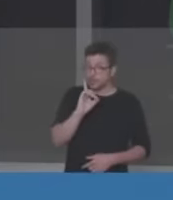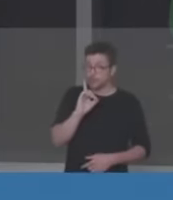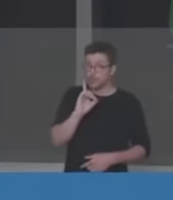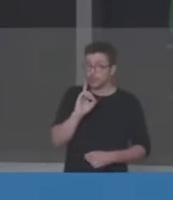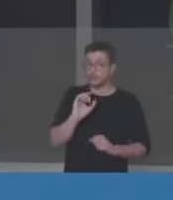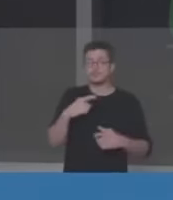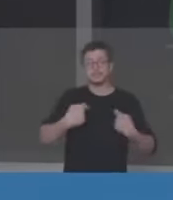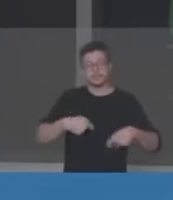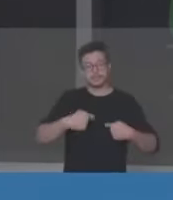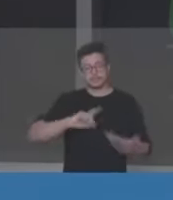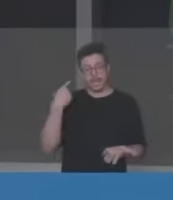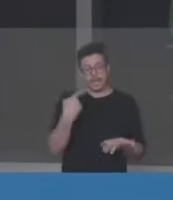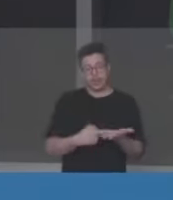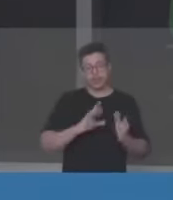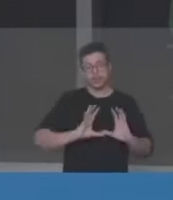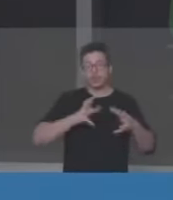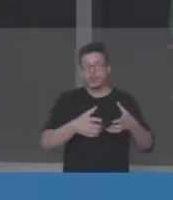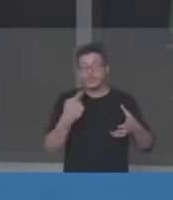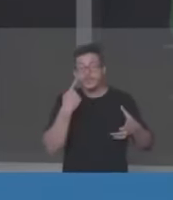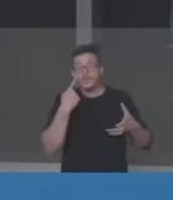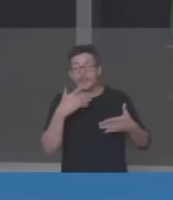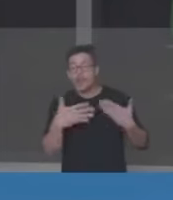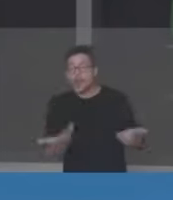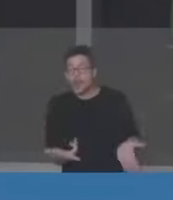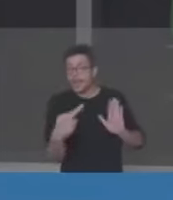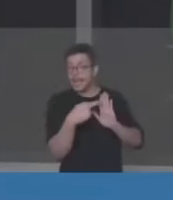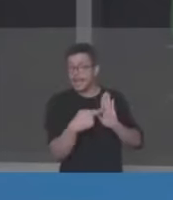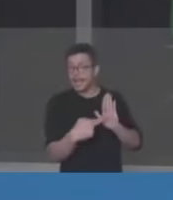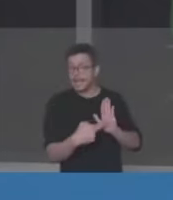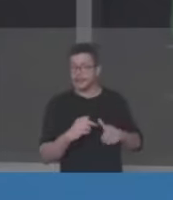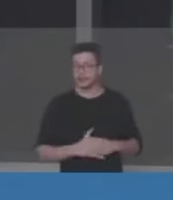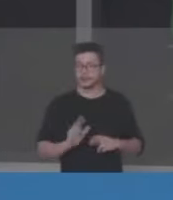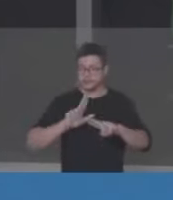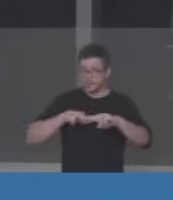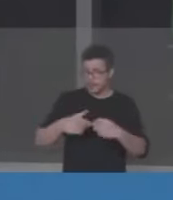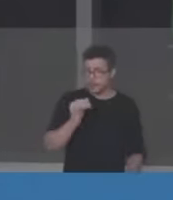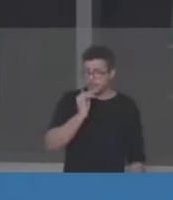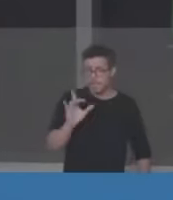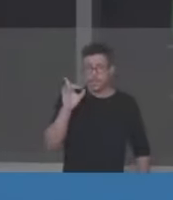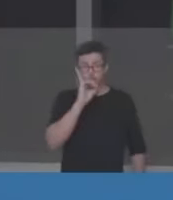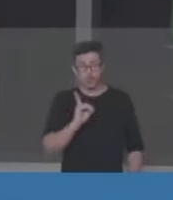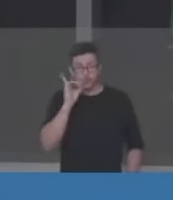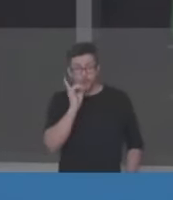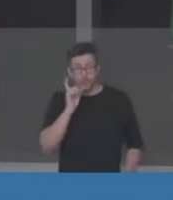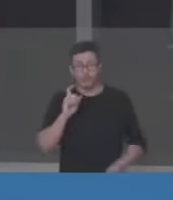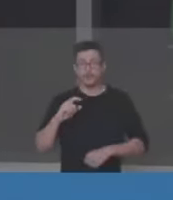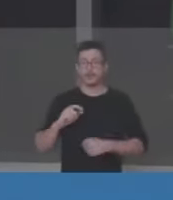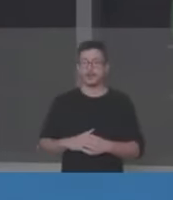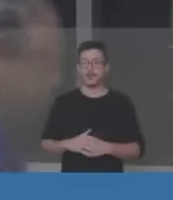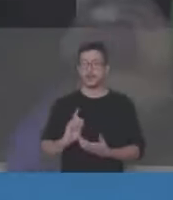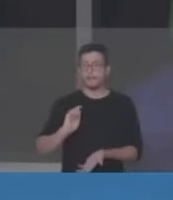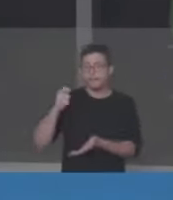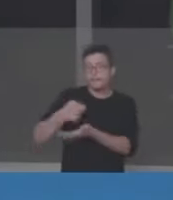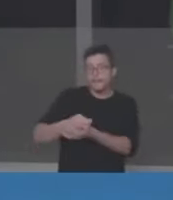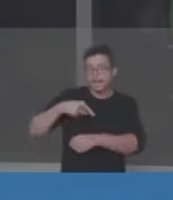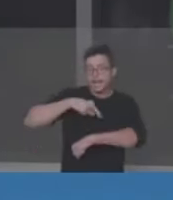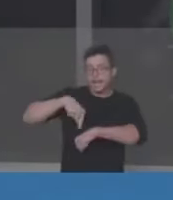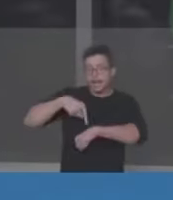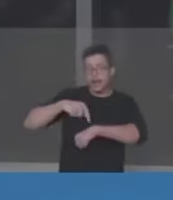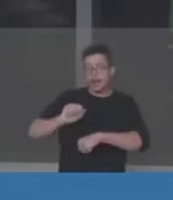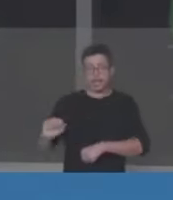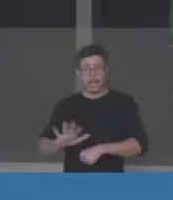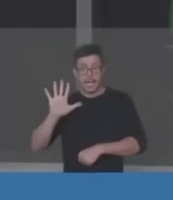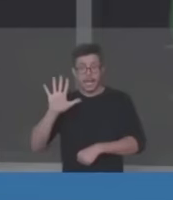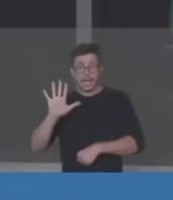no acordo coletivo, vai regrar. Porque onde convir? No dia de domingo tem uma hora melhorada, tem uma compensação.